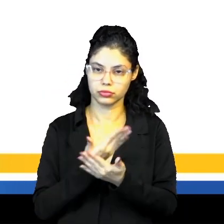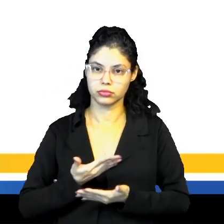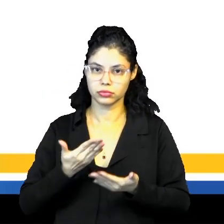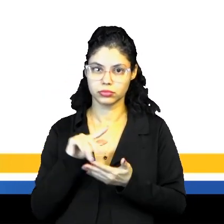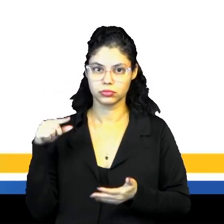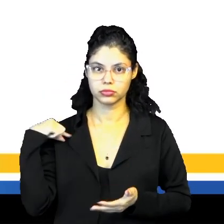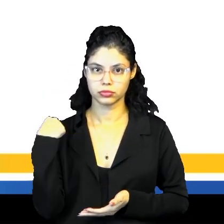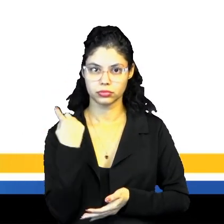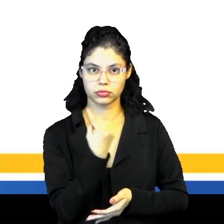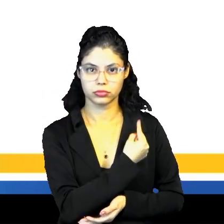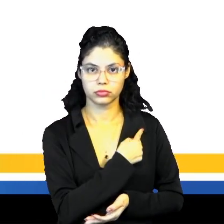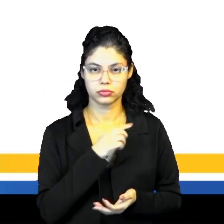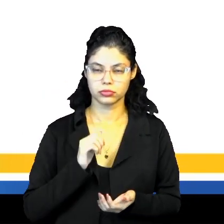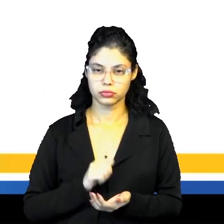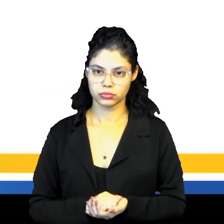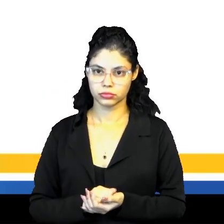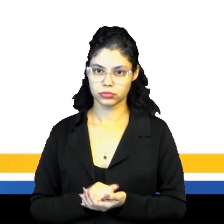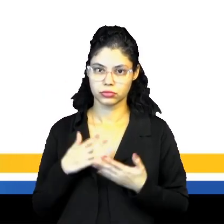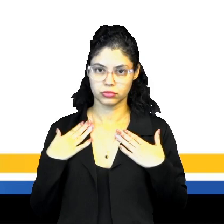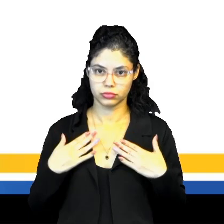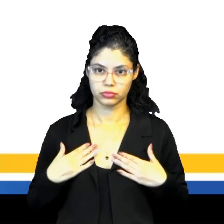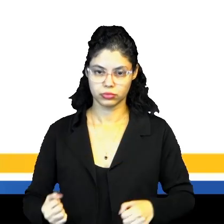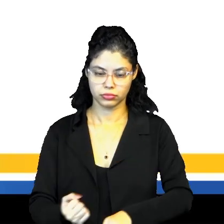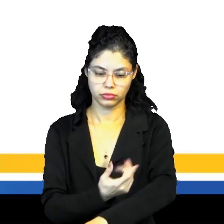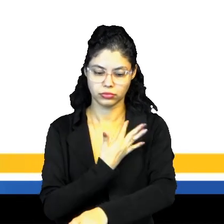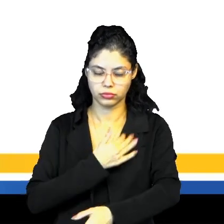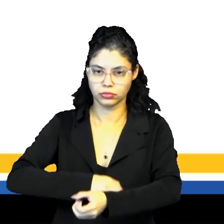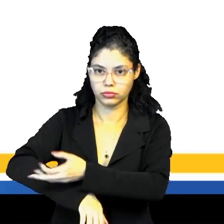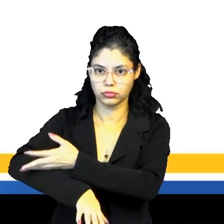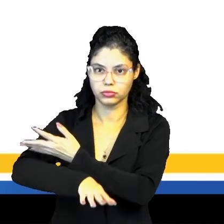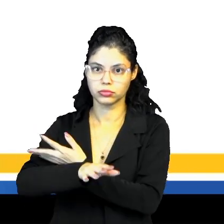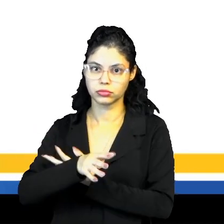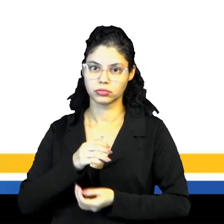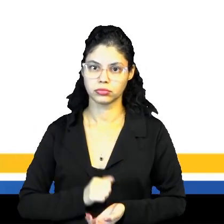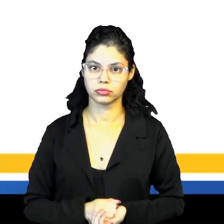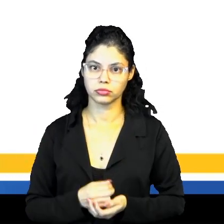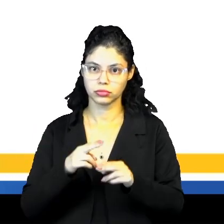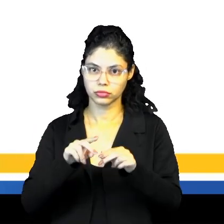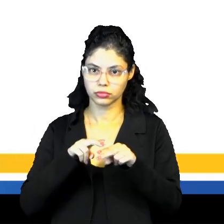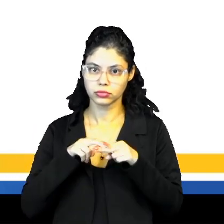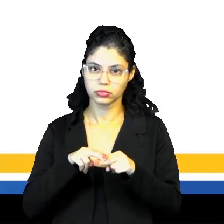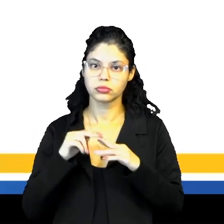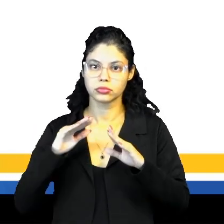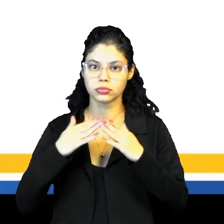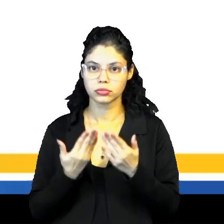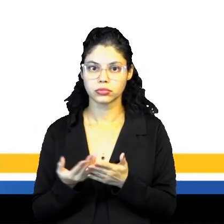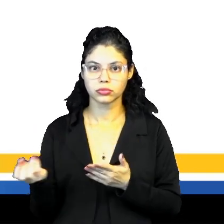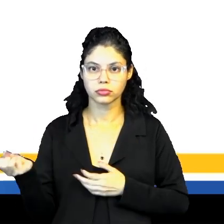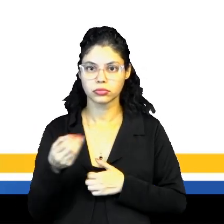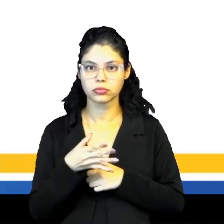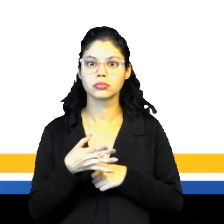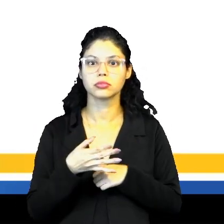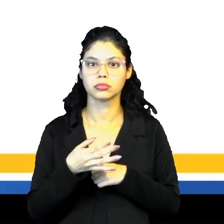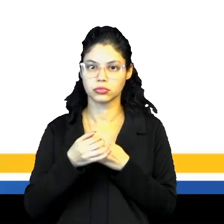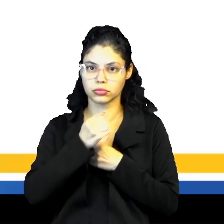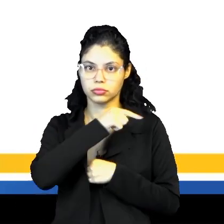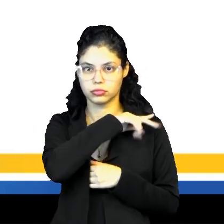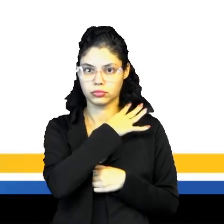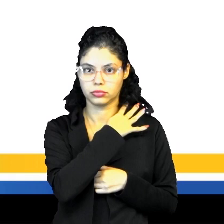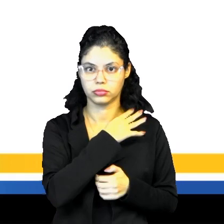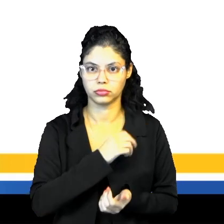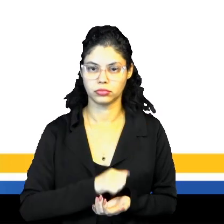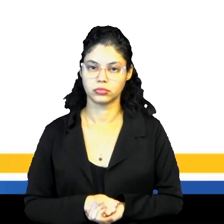cuidarmos do nosso emocional, né. Por isso que hoje as escolas têm, né, no novo ensino médio,